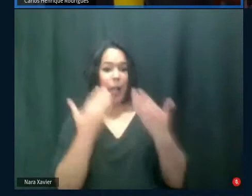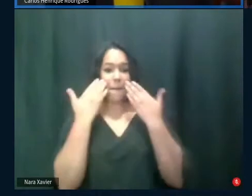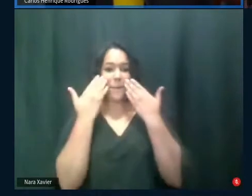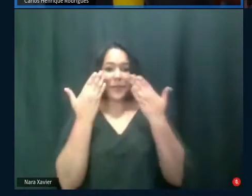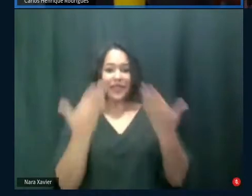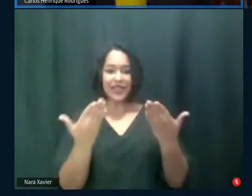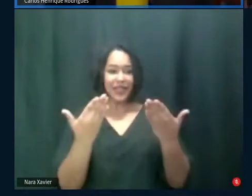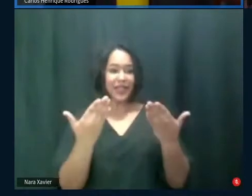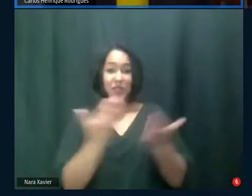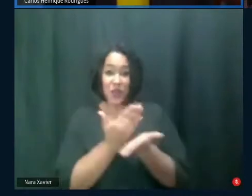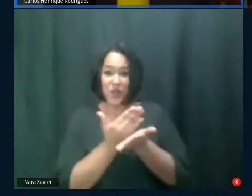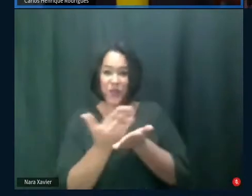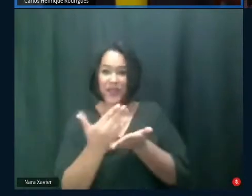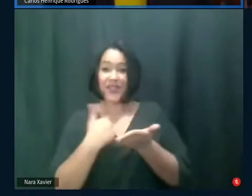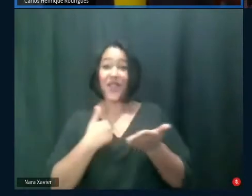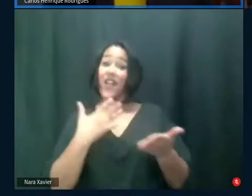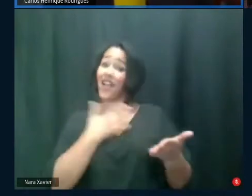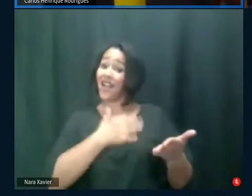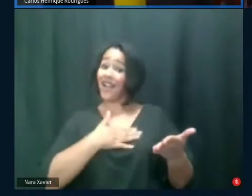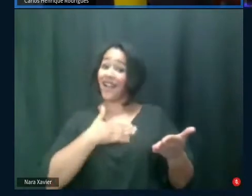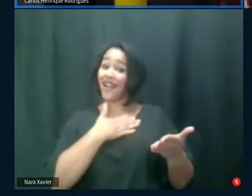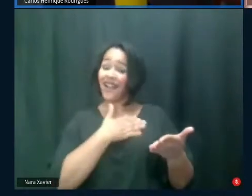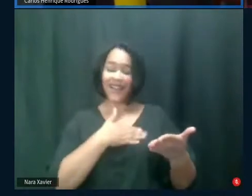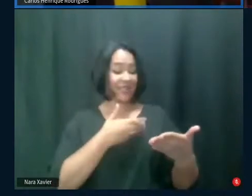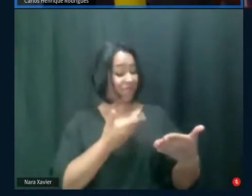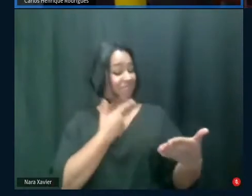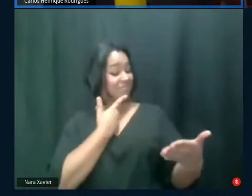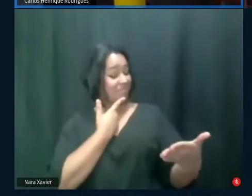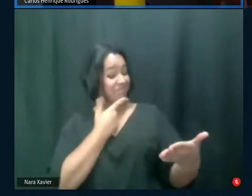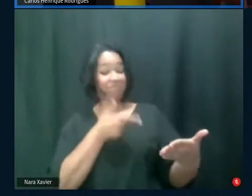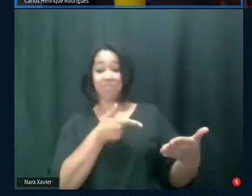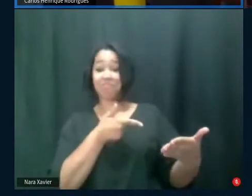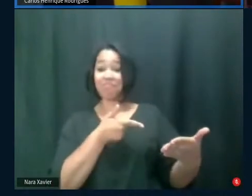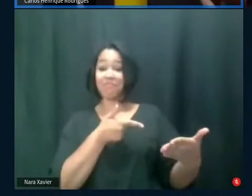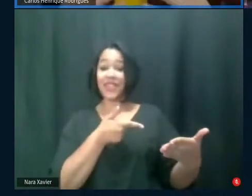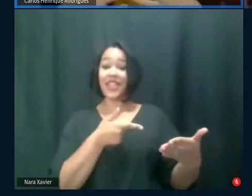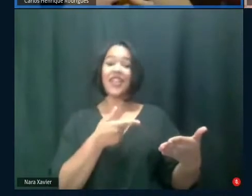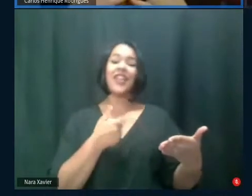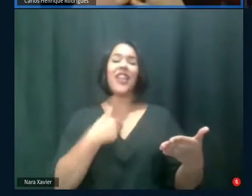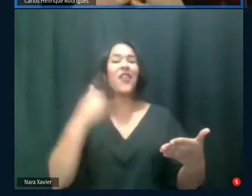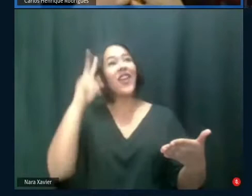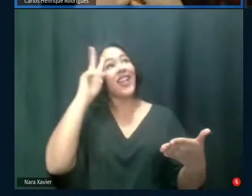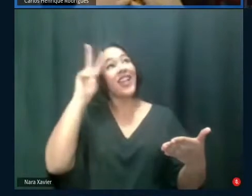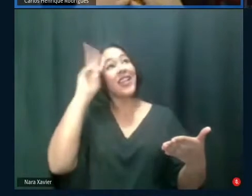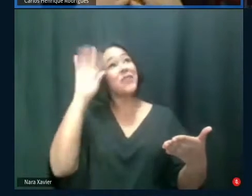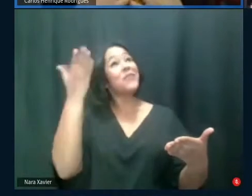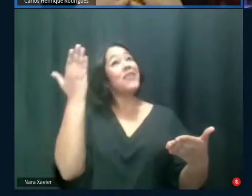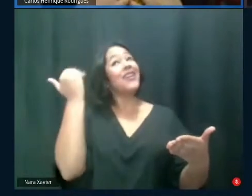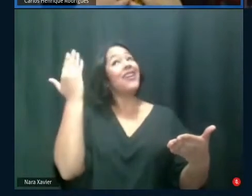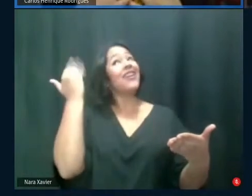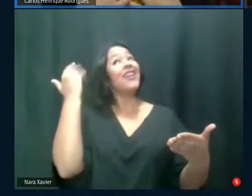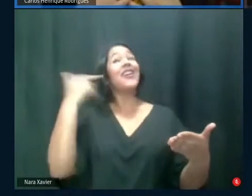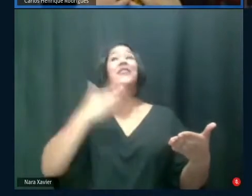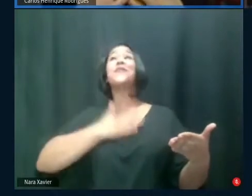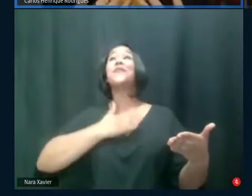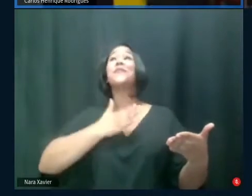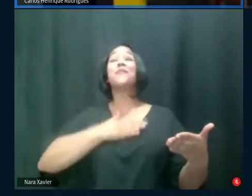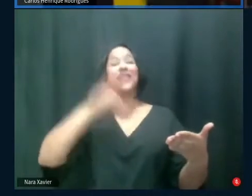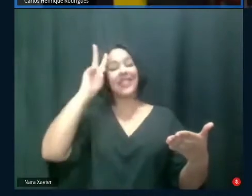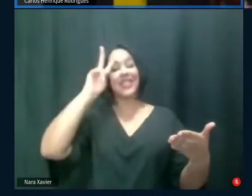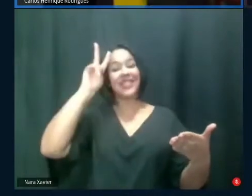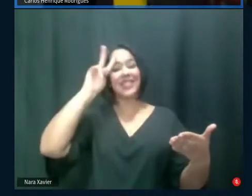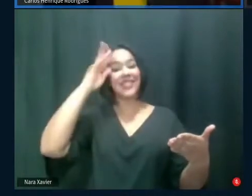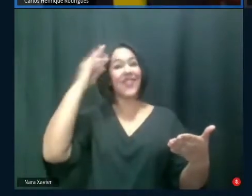inicial, bem agradável e me fez então resgatar um pouco aí da minha própria